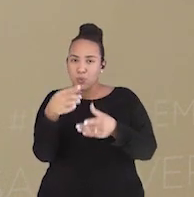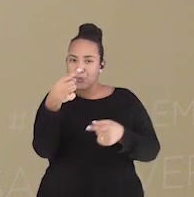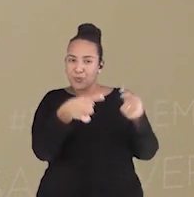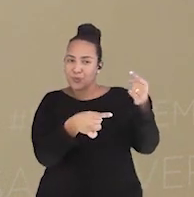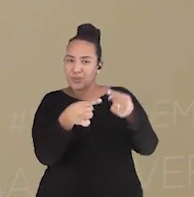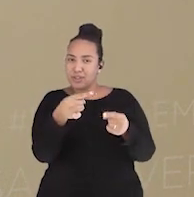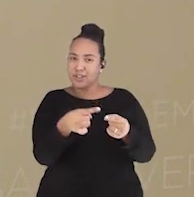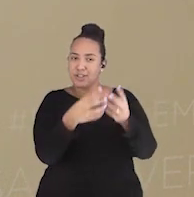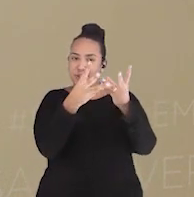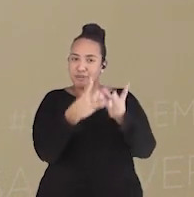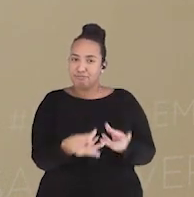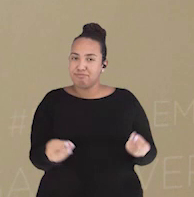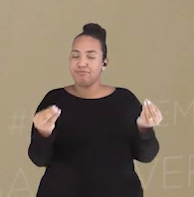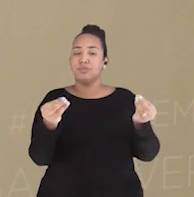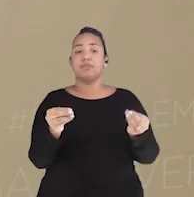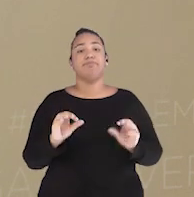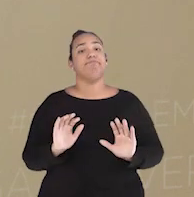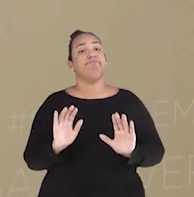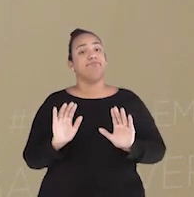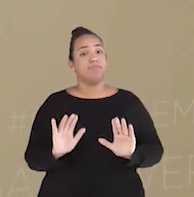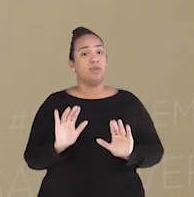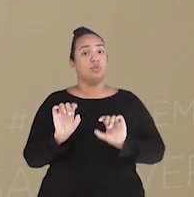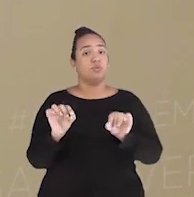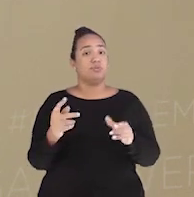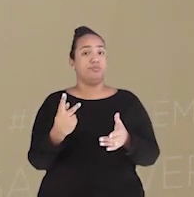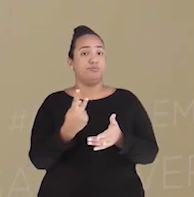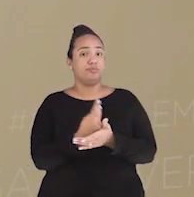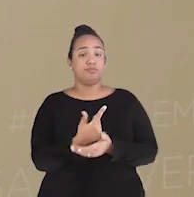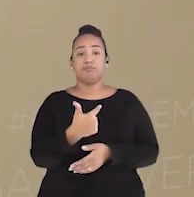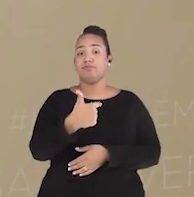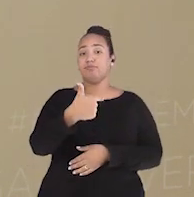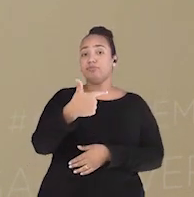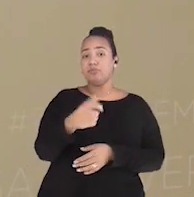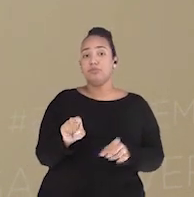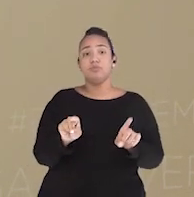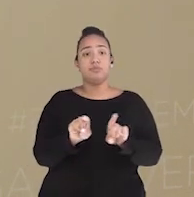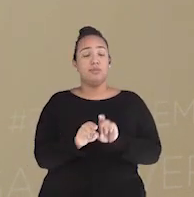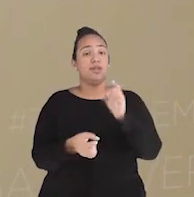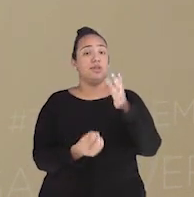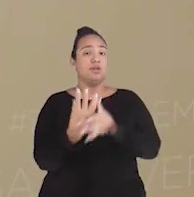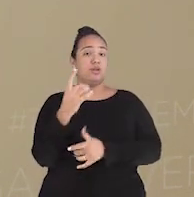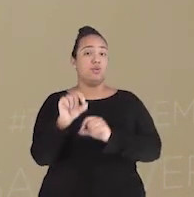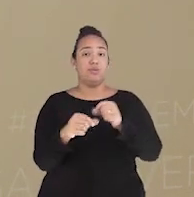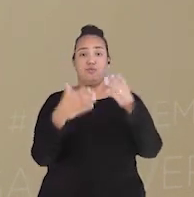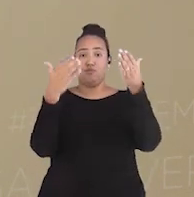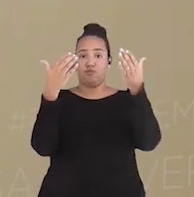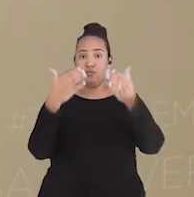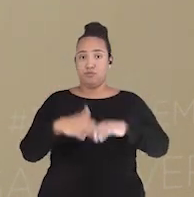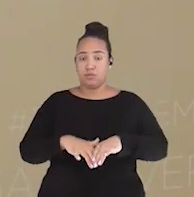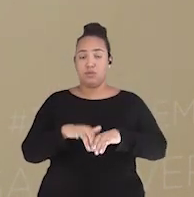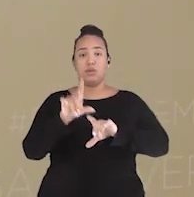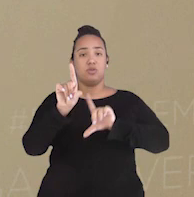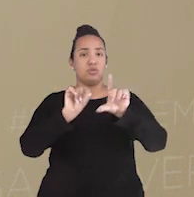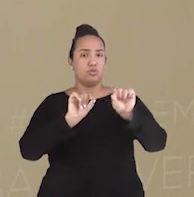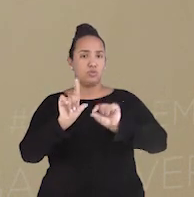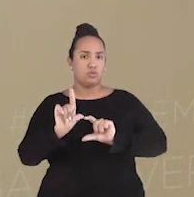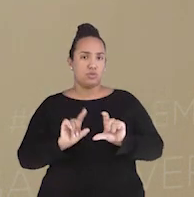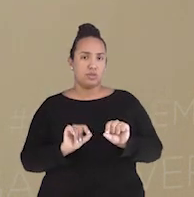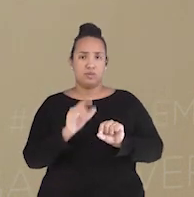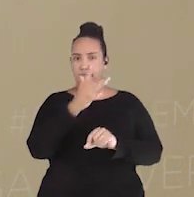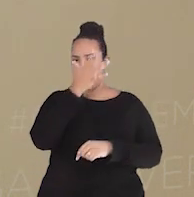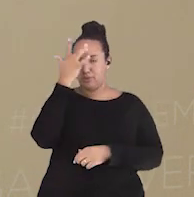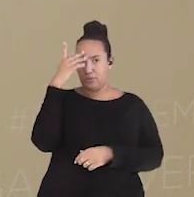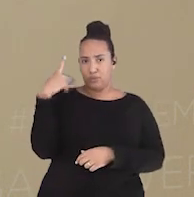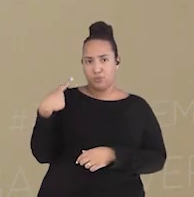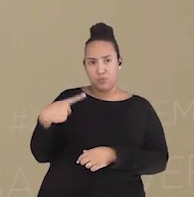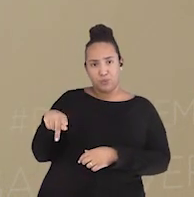política. Futuramente, Vargas também institui concursos para definir os funcionários públicos por mérito